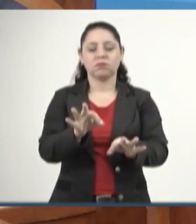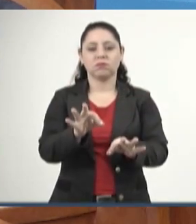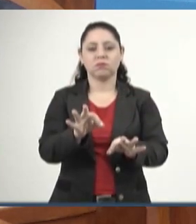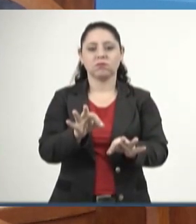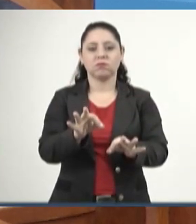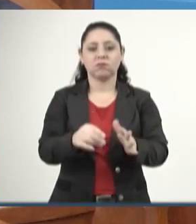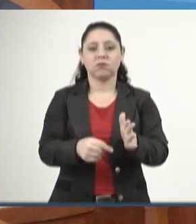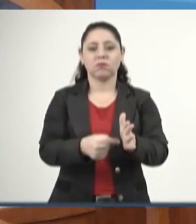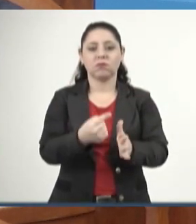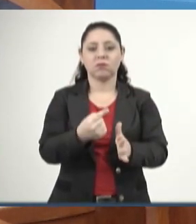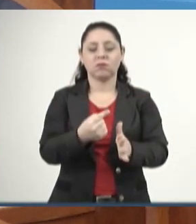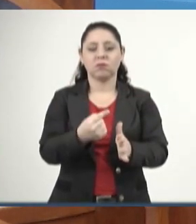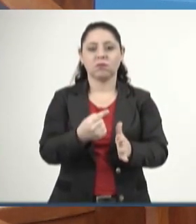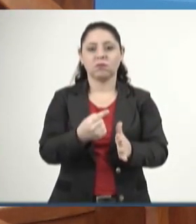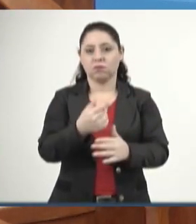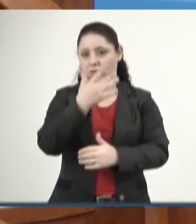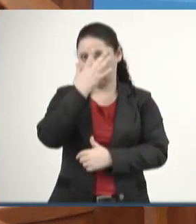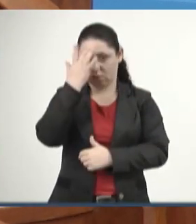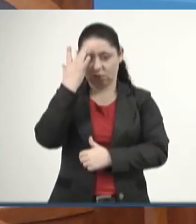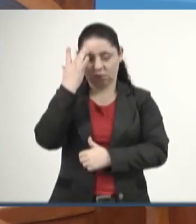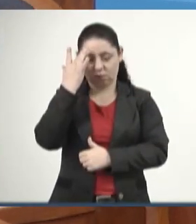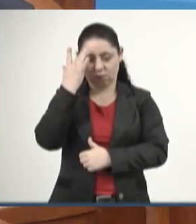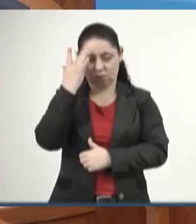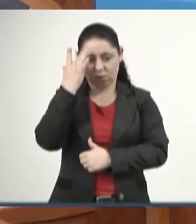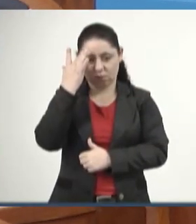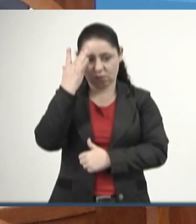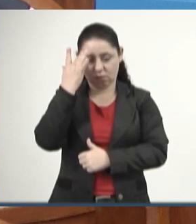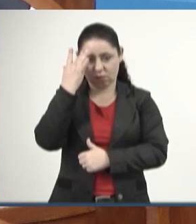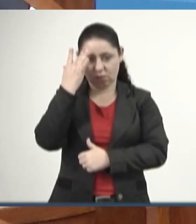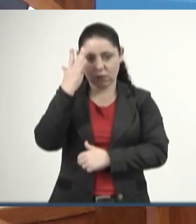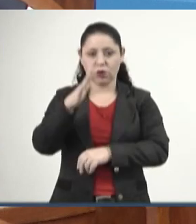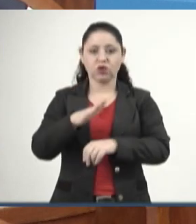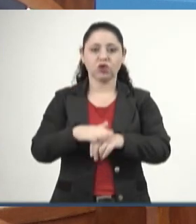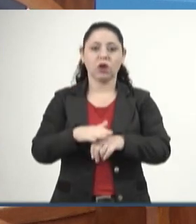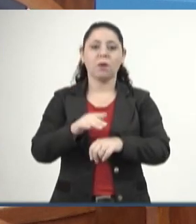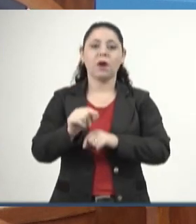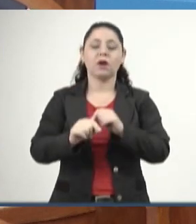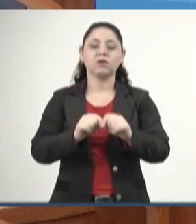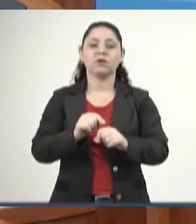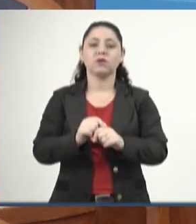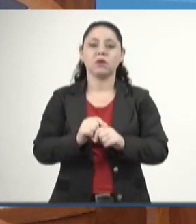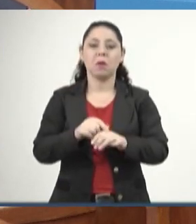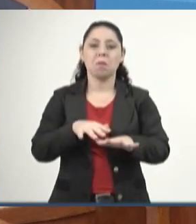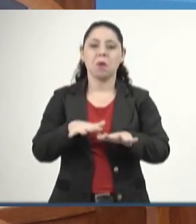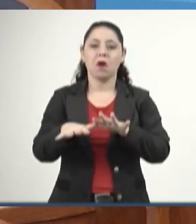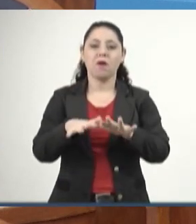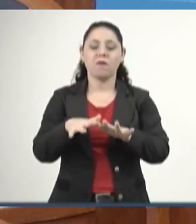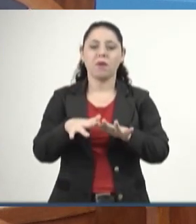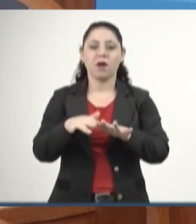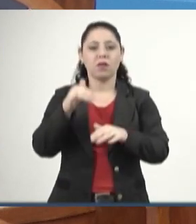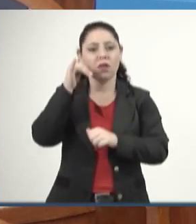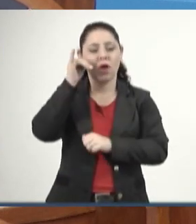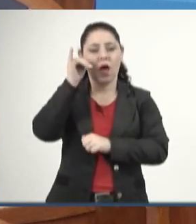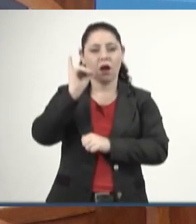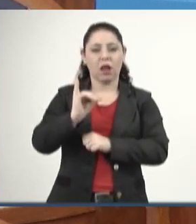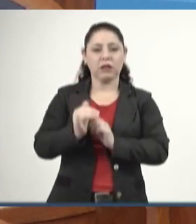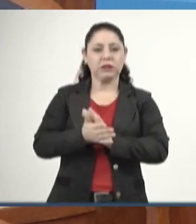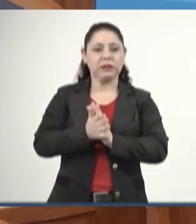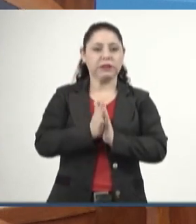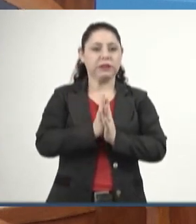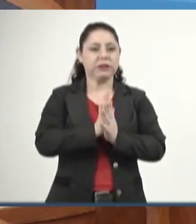do primeiro réu dos chamados atos antidemocráticos,